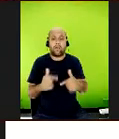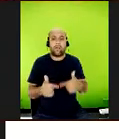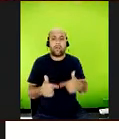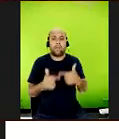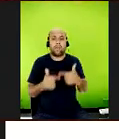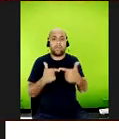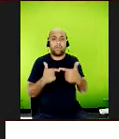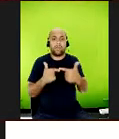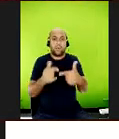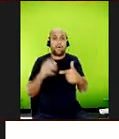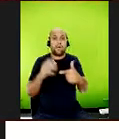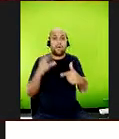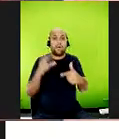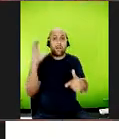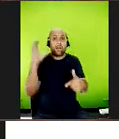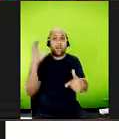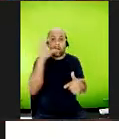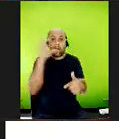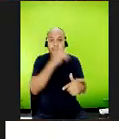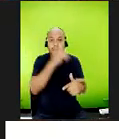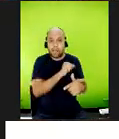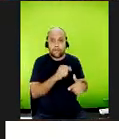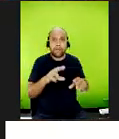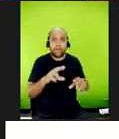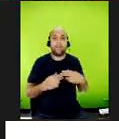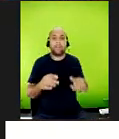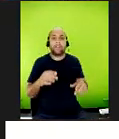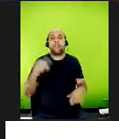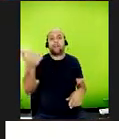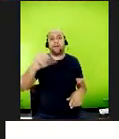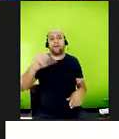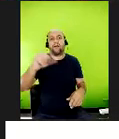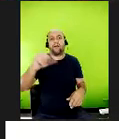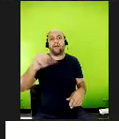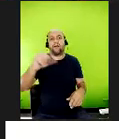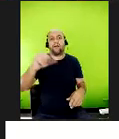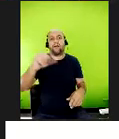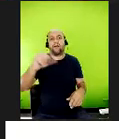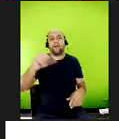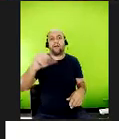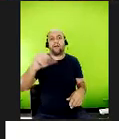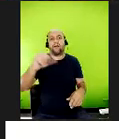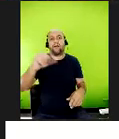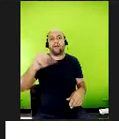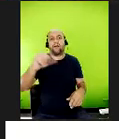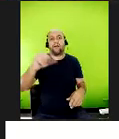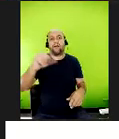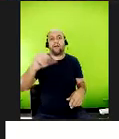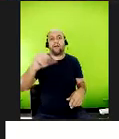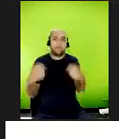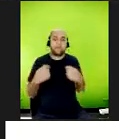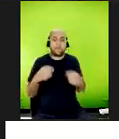julgamento para eu fazer isso nos vieses inconscientes eu tenho que entender que eu tenho alguns deles né é eu avaliar melhor quem se parece comigo